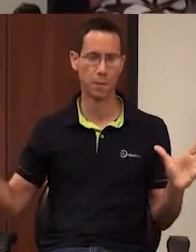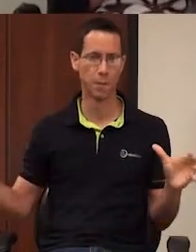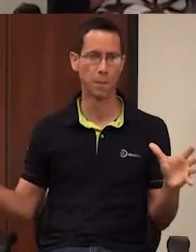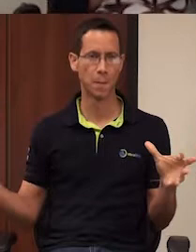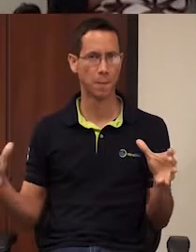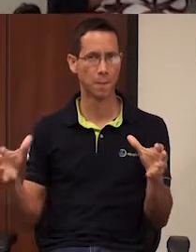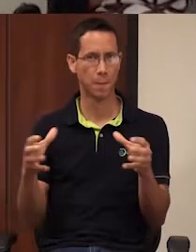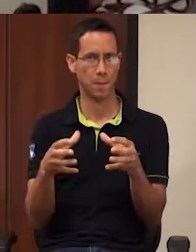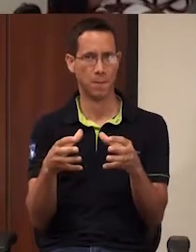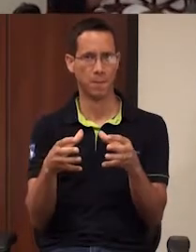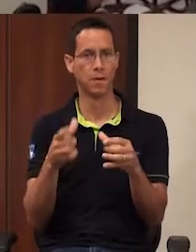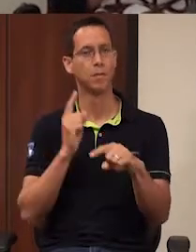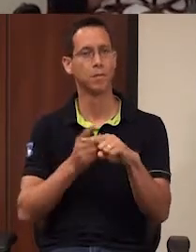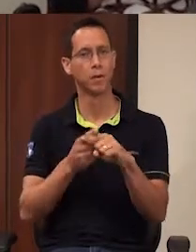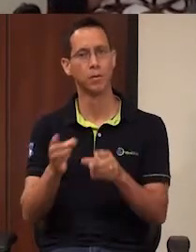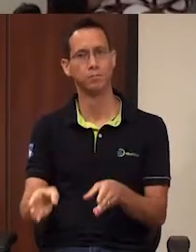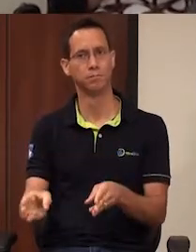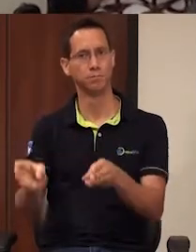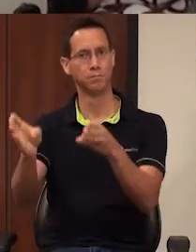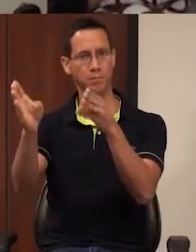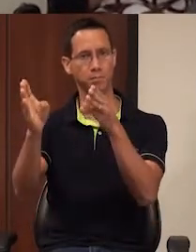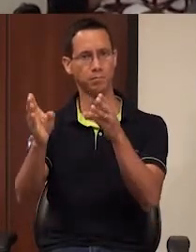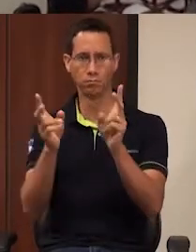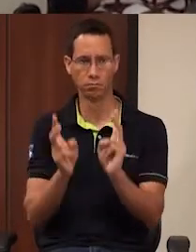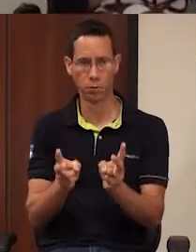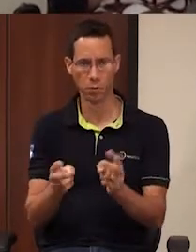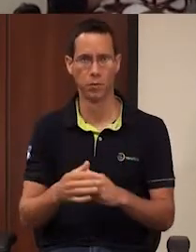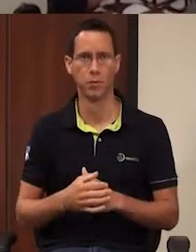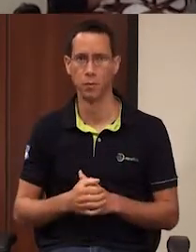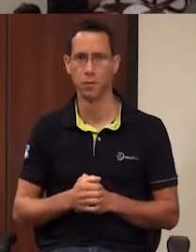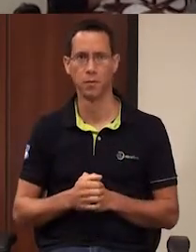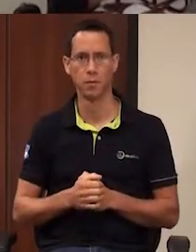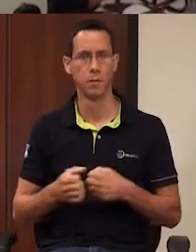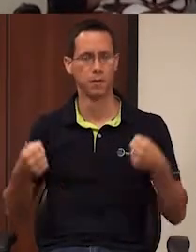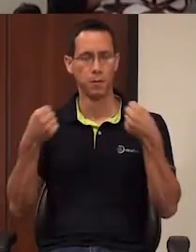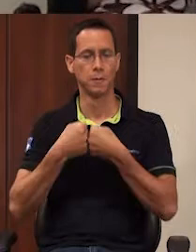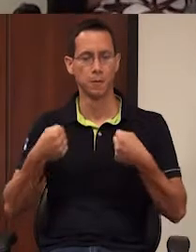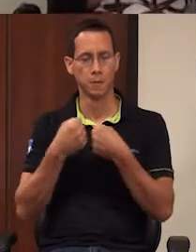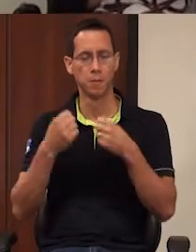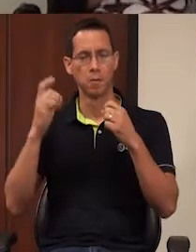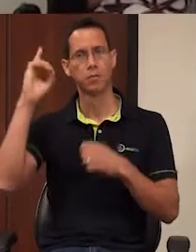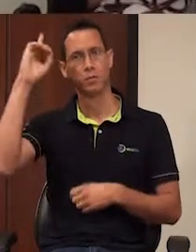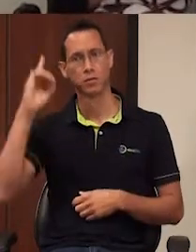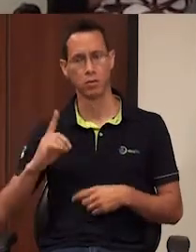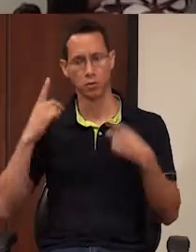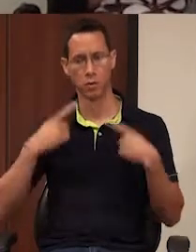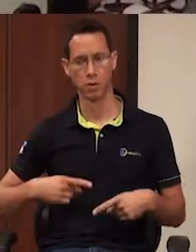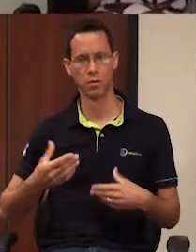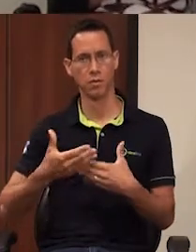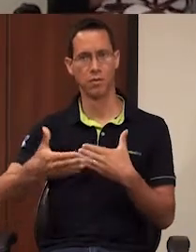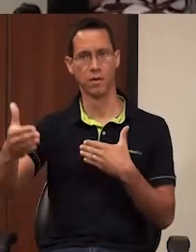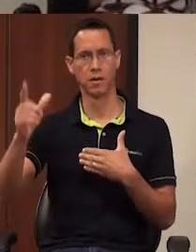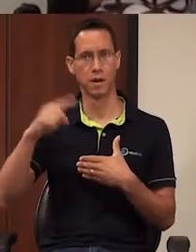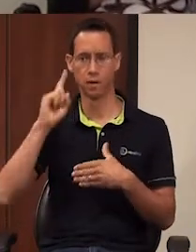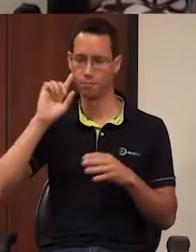mesmo barco, porque o caminho vai ser esse mesmo na luta por direitos humanos. A partir de agora,